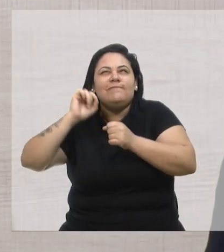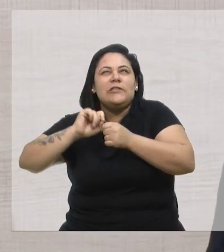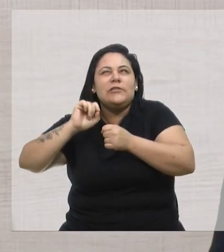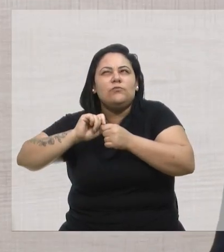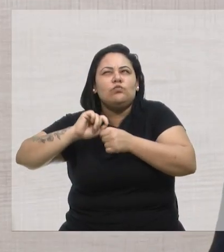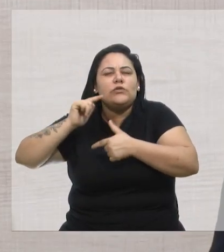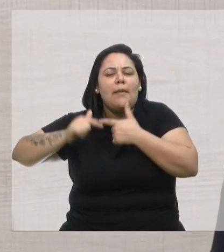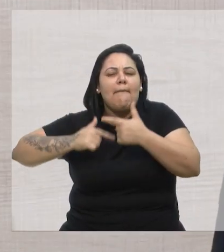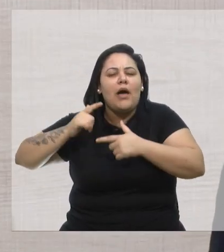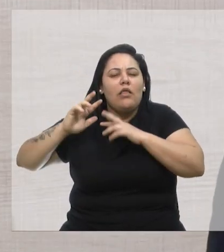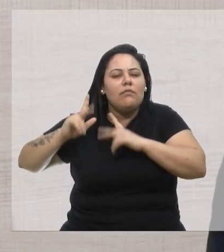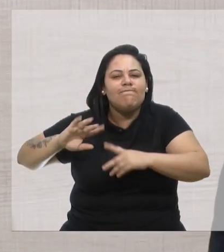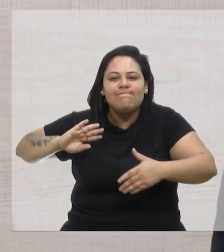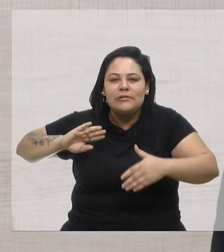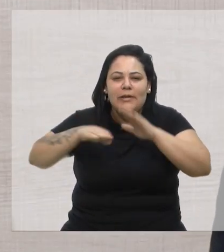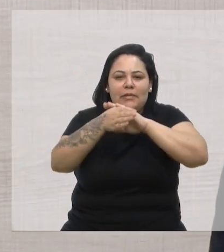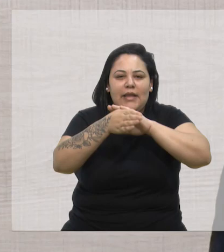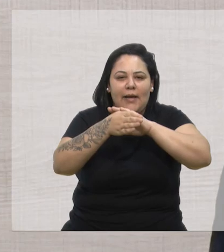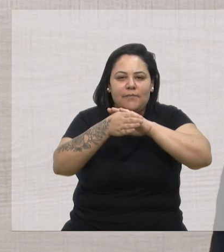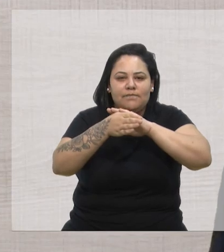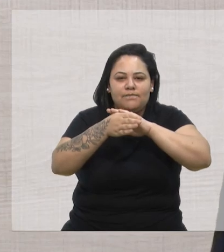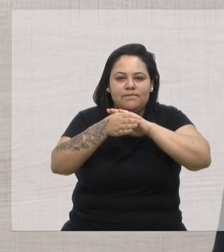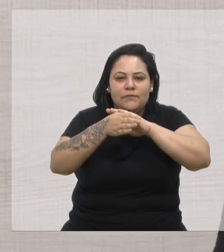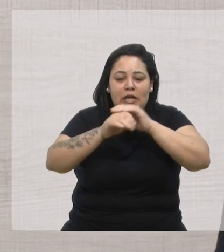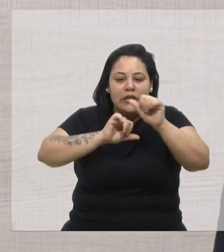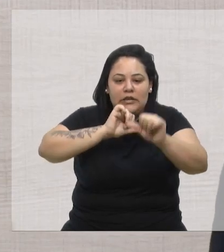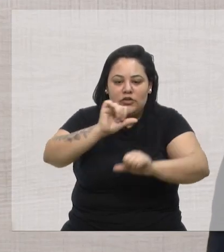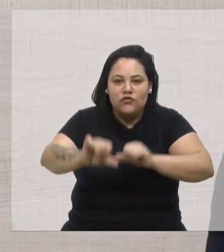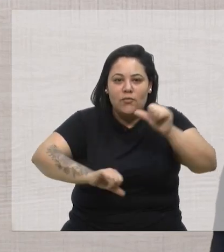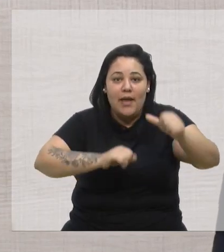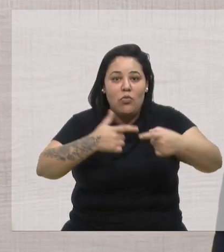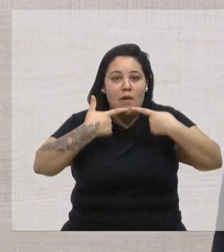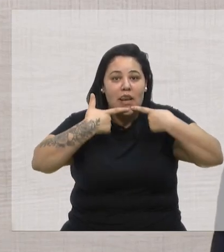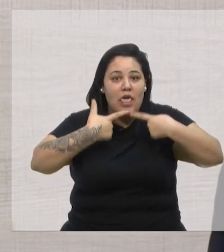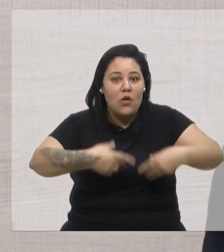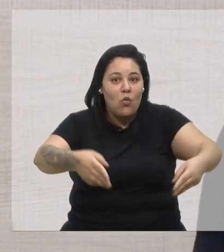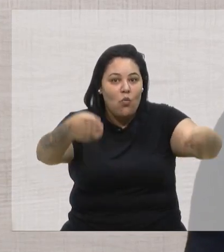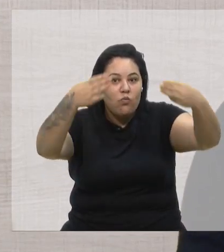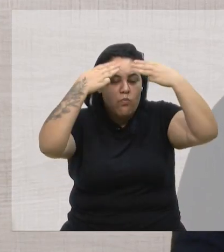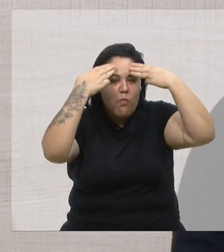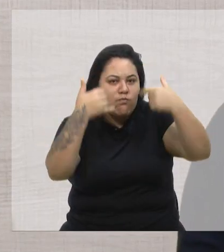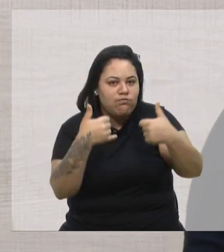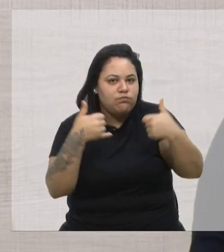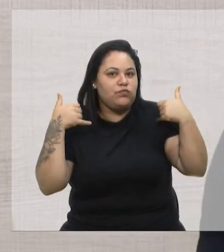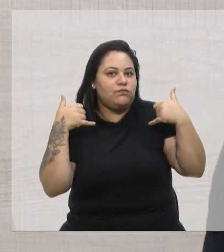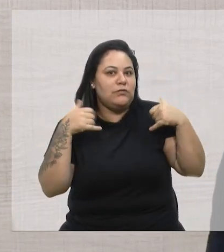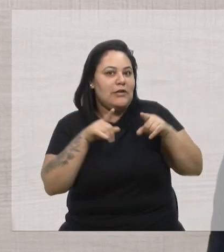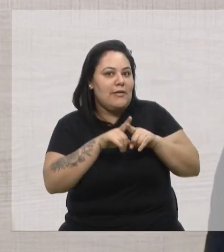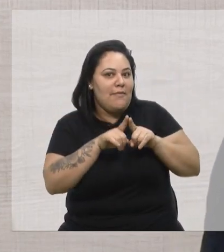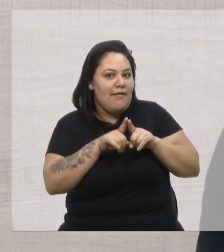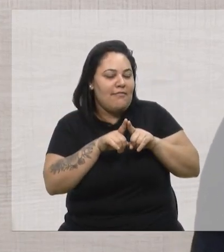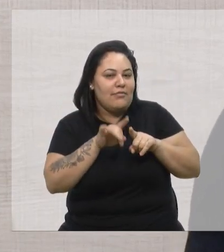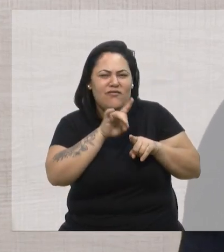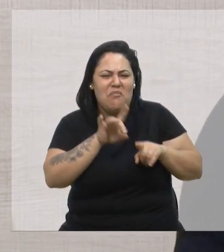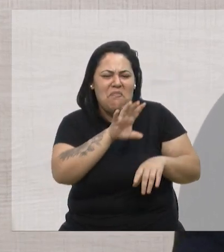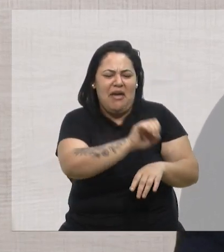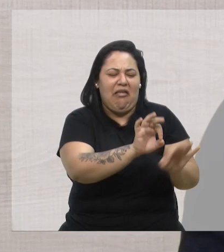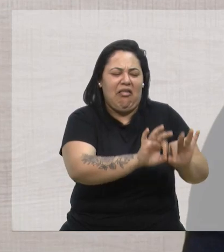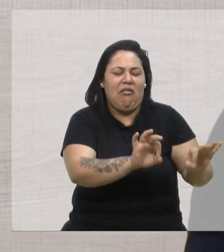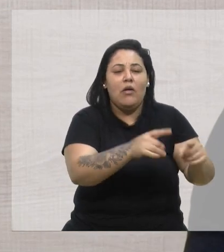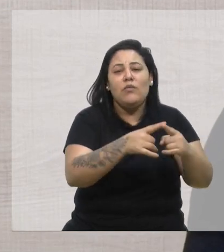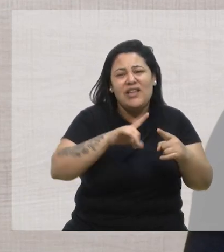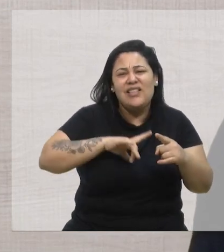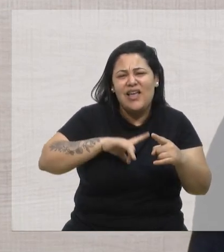Só que vamos fazer um trabalho um pouco diferente. Vamos adaptar, mas vamos trazer para uma linguagem um pouco mais moderna. Então, não vamos